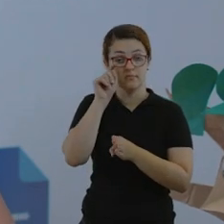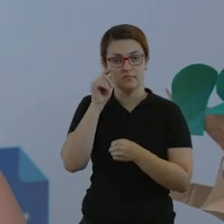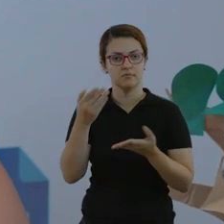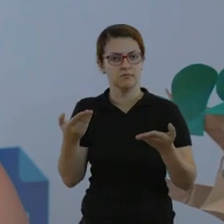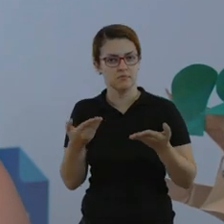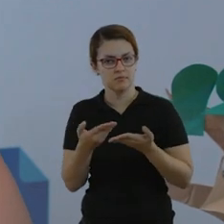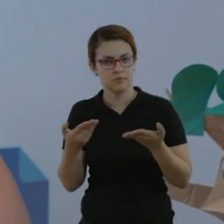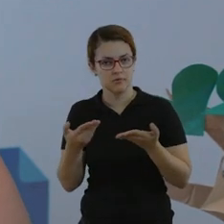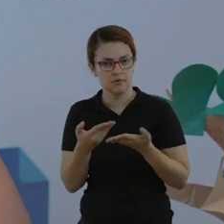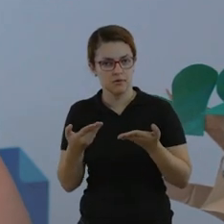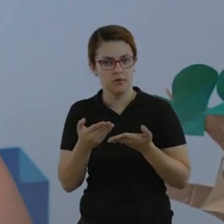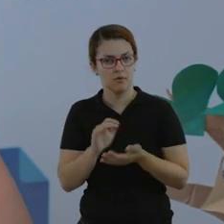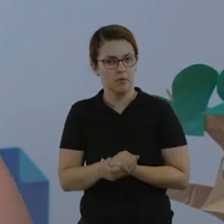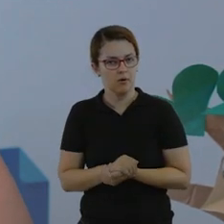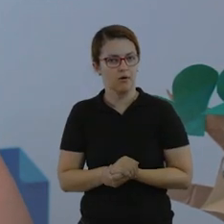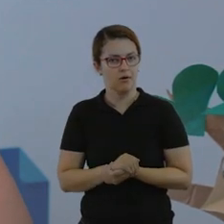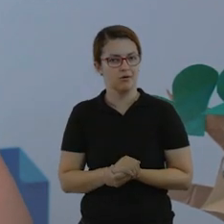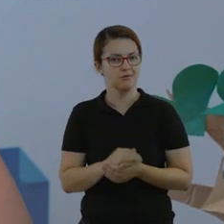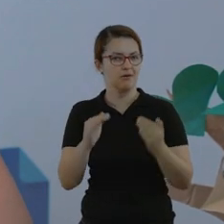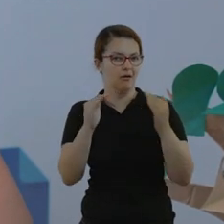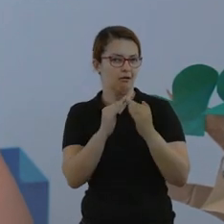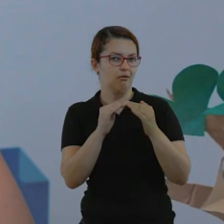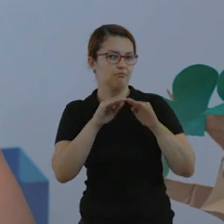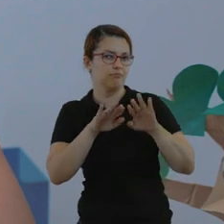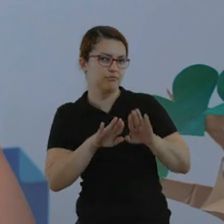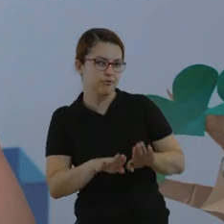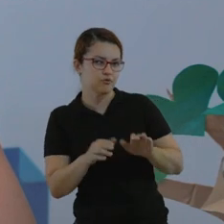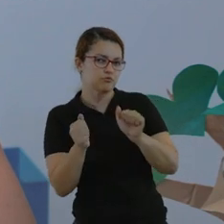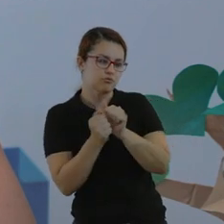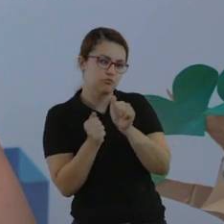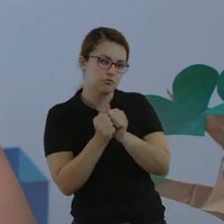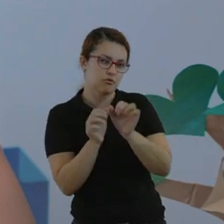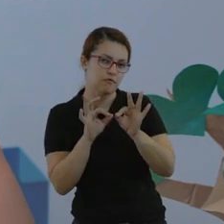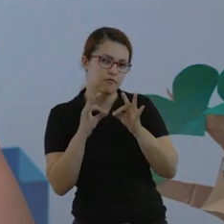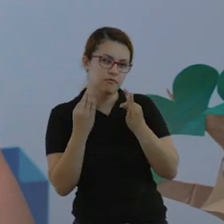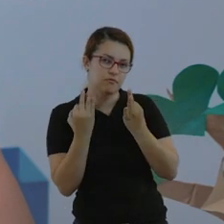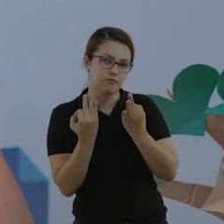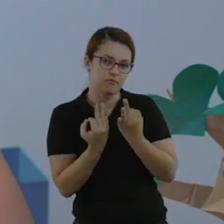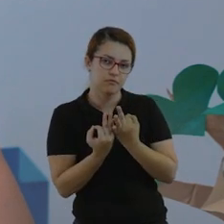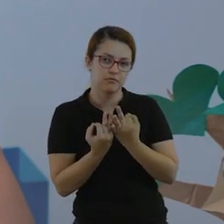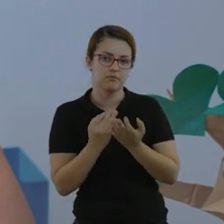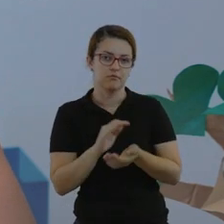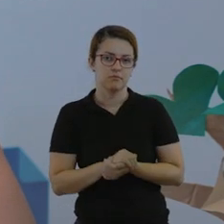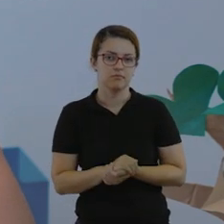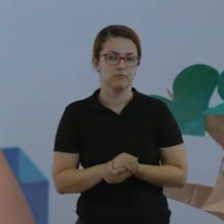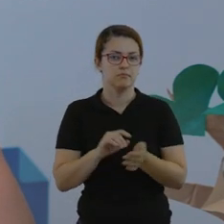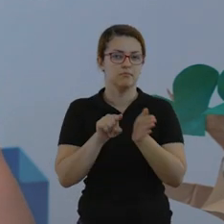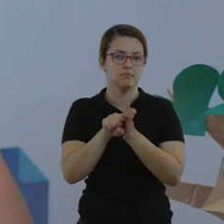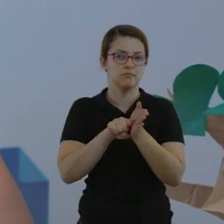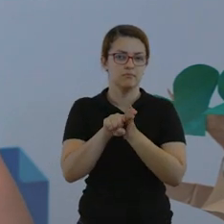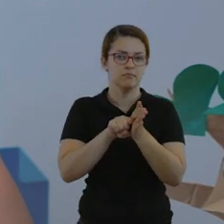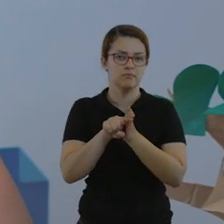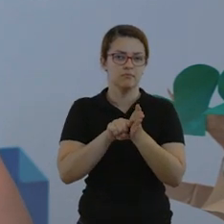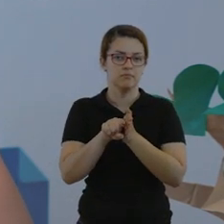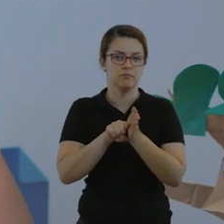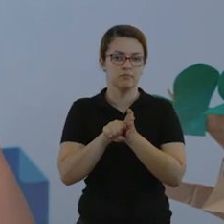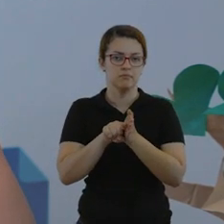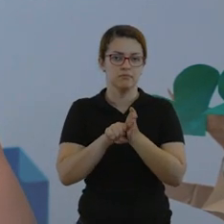que nesse momento que você está passando aí em casa, bem próximo dos seus familiares, você procure